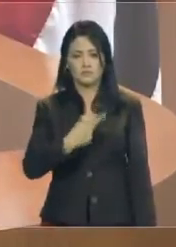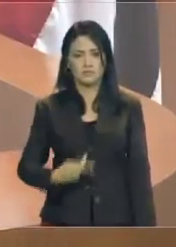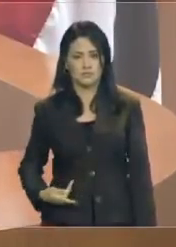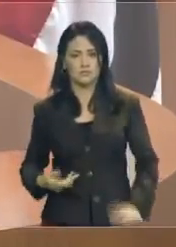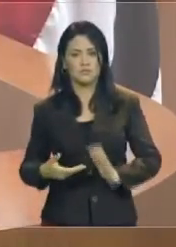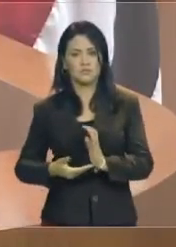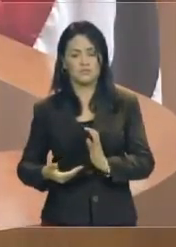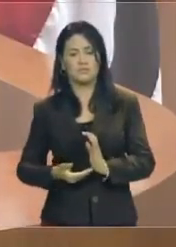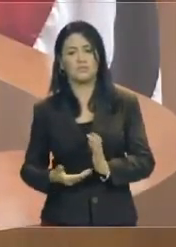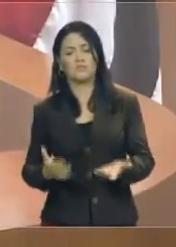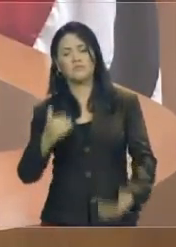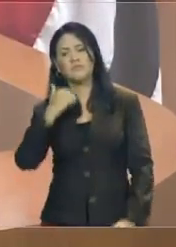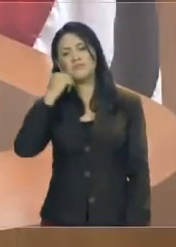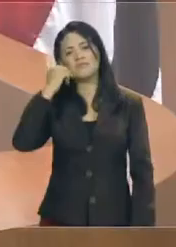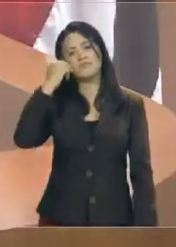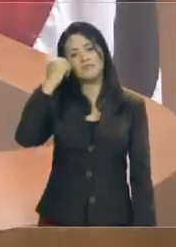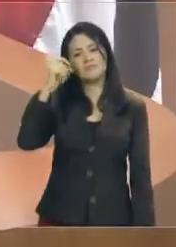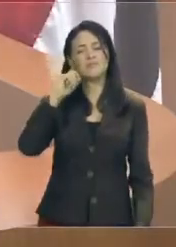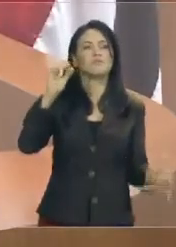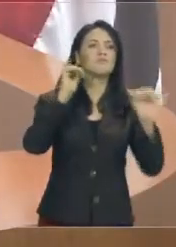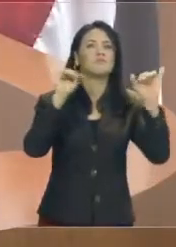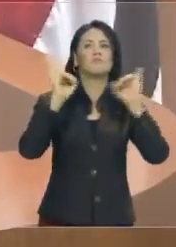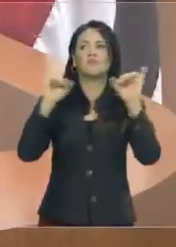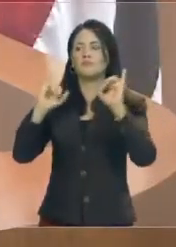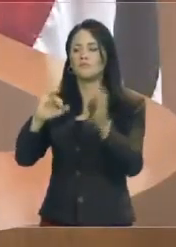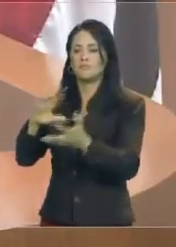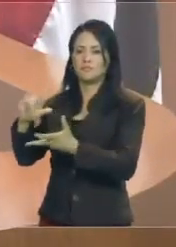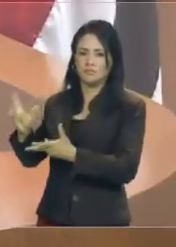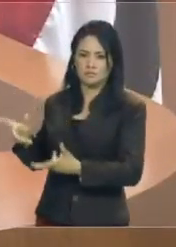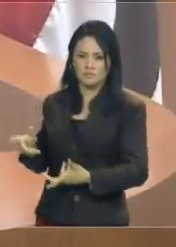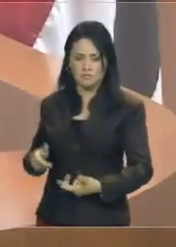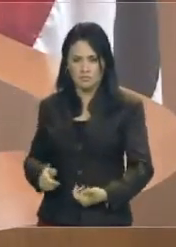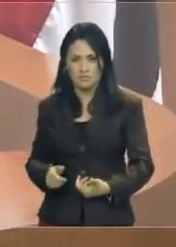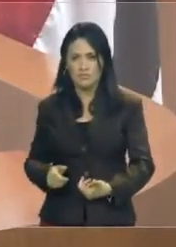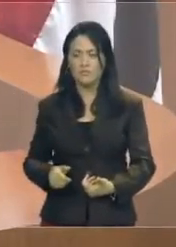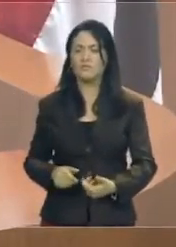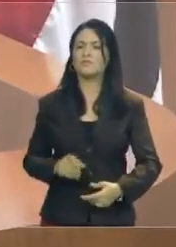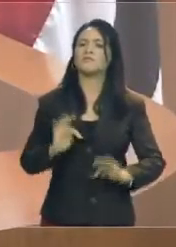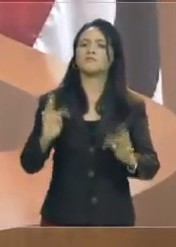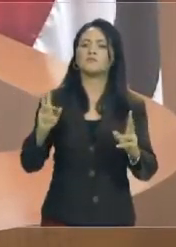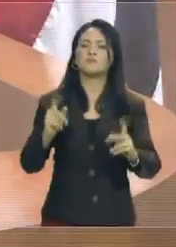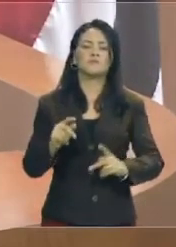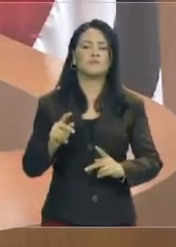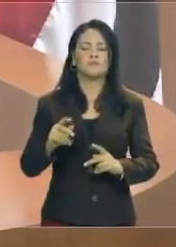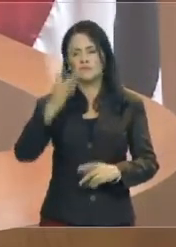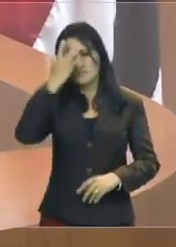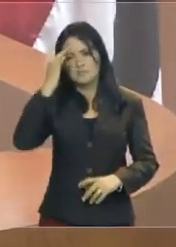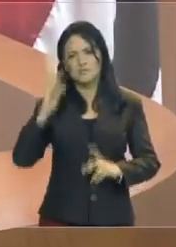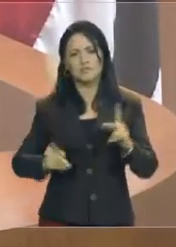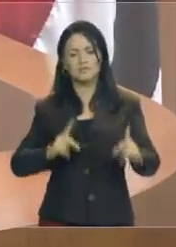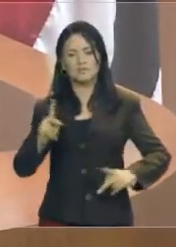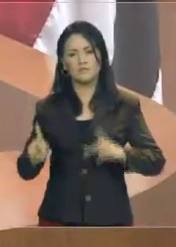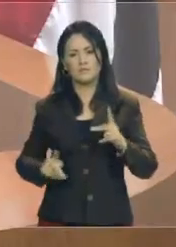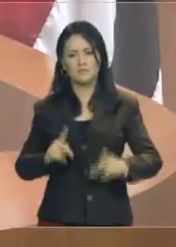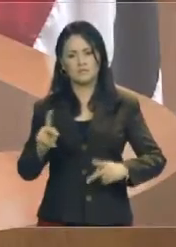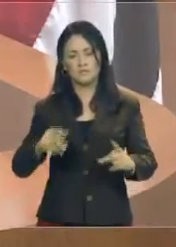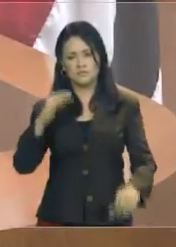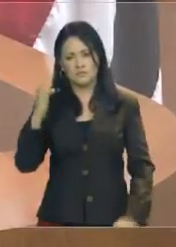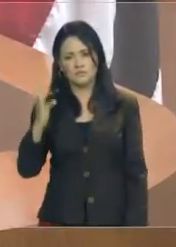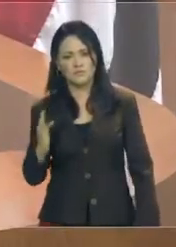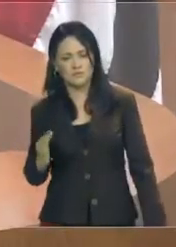vexames que provocou o Brasil afora, não só pelos incômodos em todos os cidadãos lustros do Brasil, cidadãos e cidadãs,